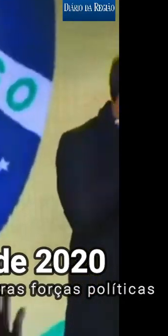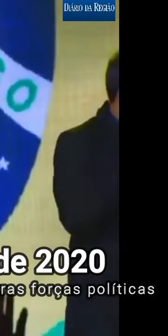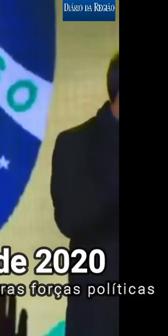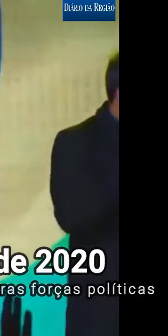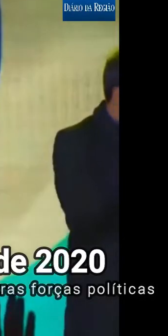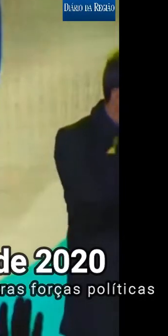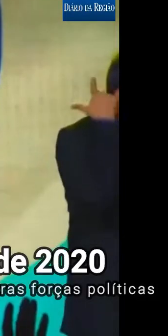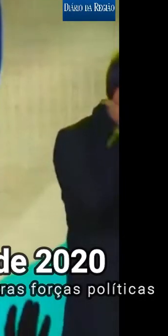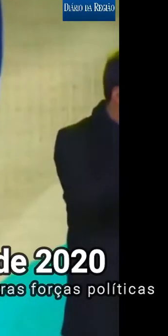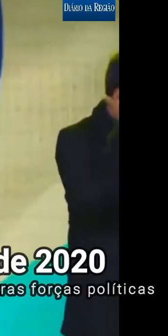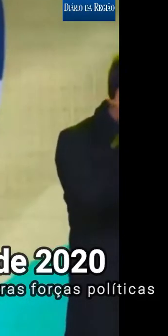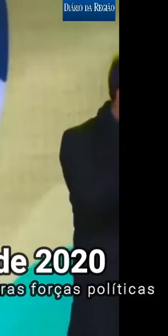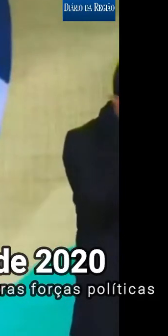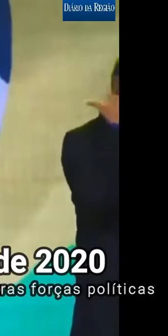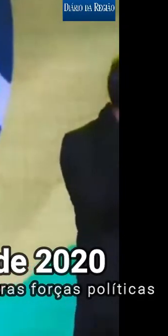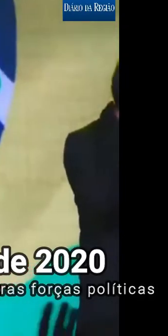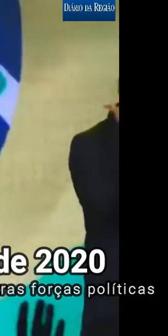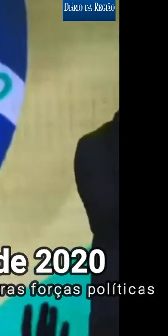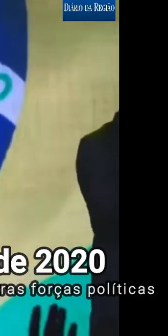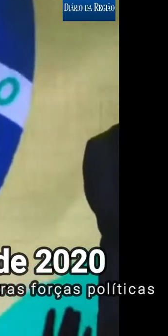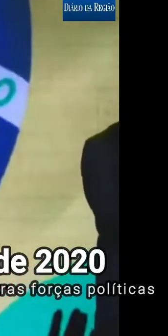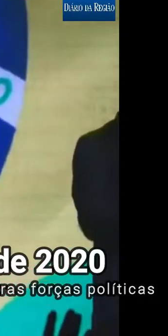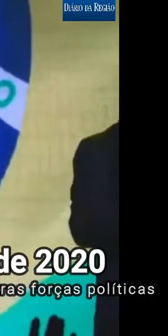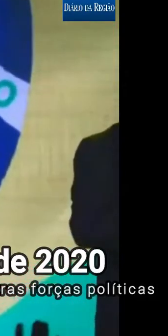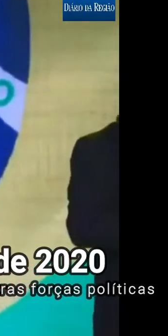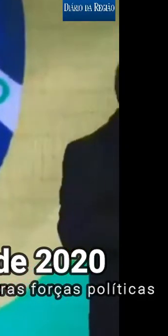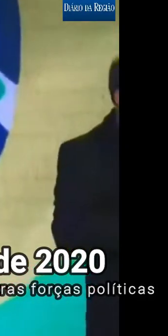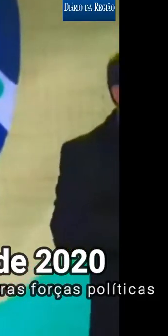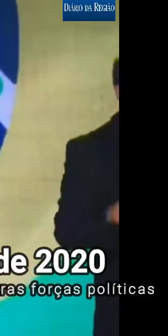Vem cá, Luciano. Luciano Hang.